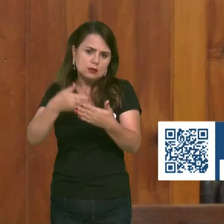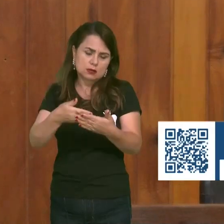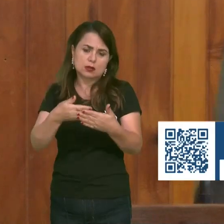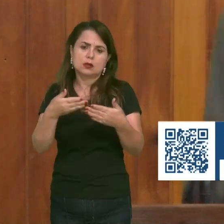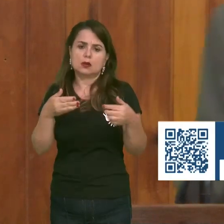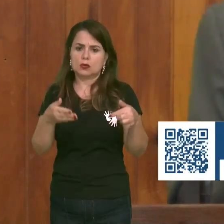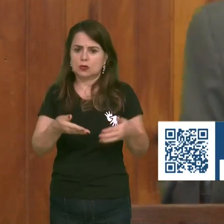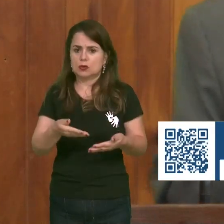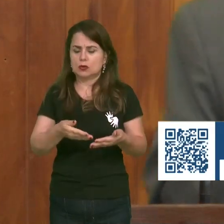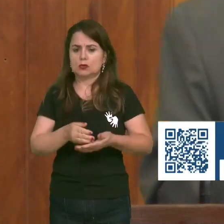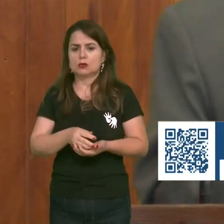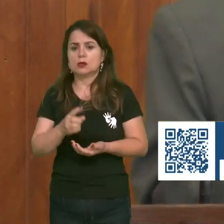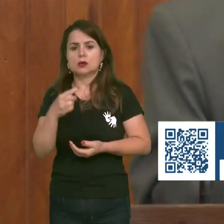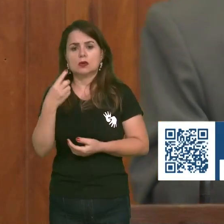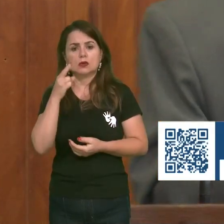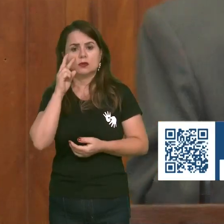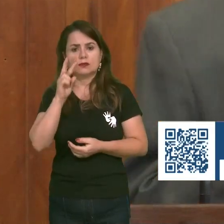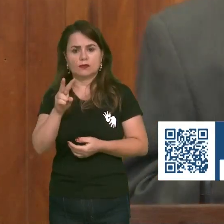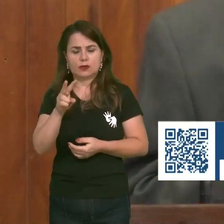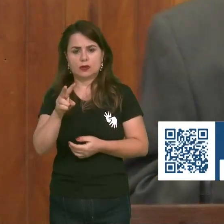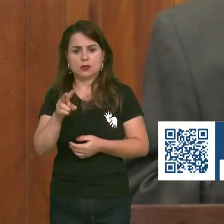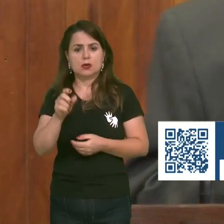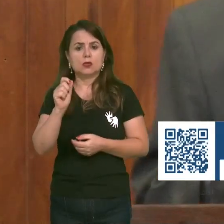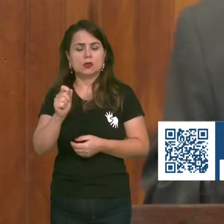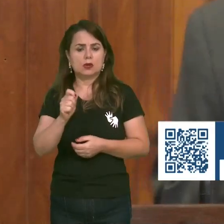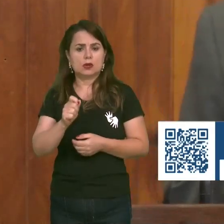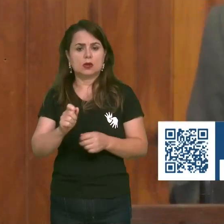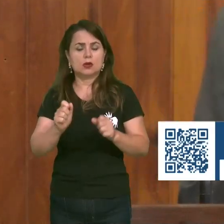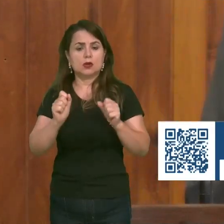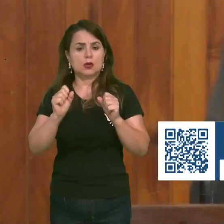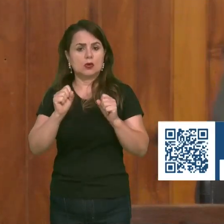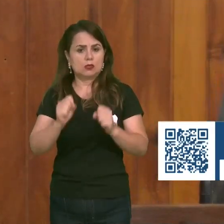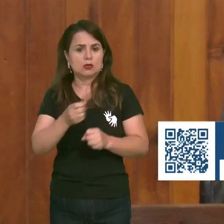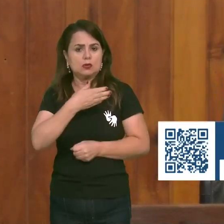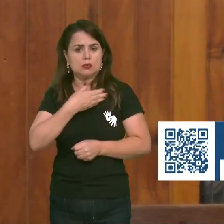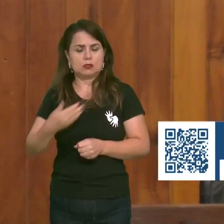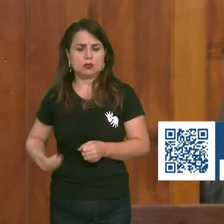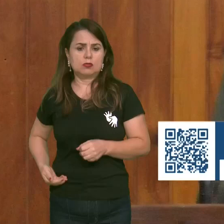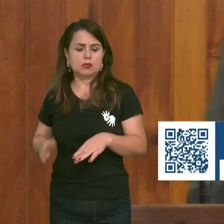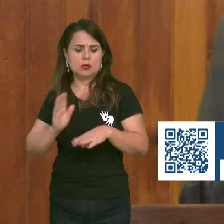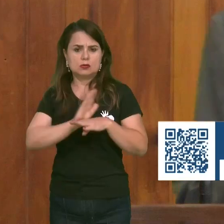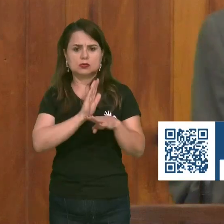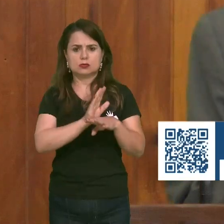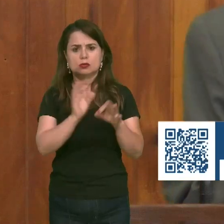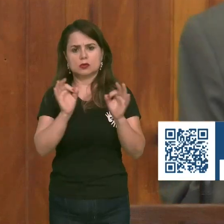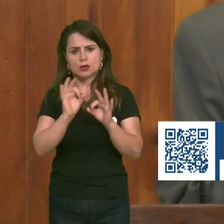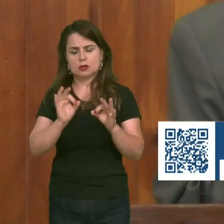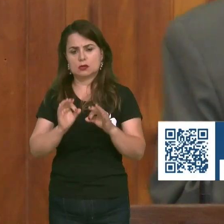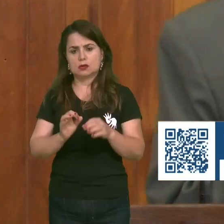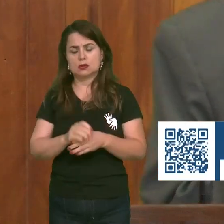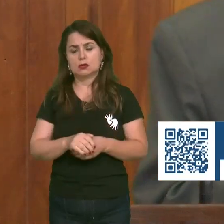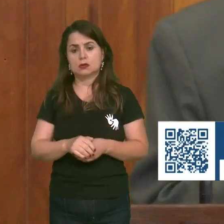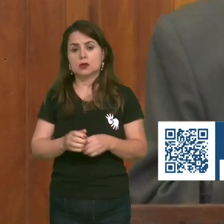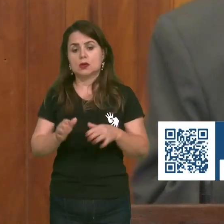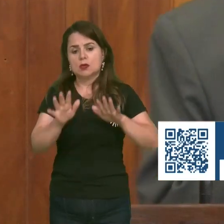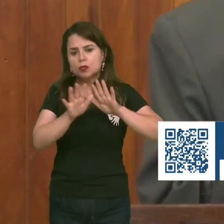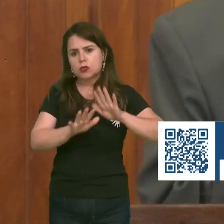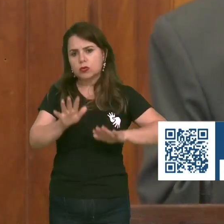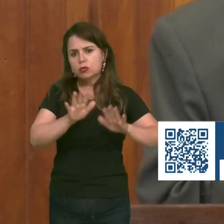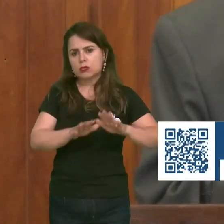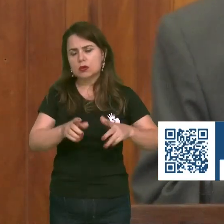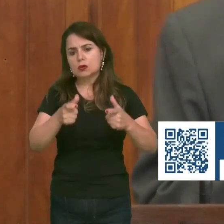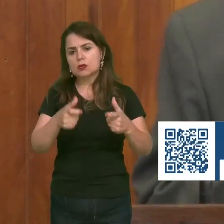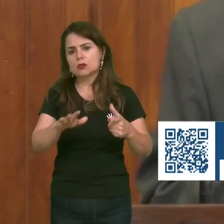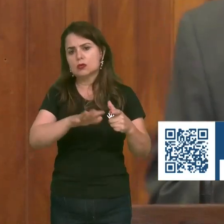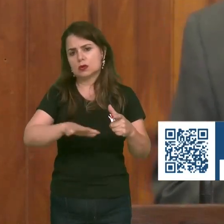nós assistimos é que o poder público não fez nada para recuperar esse espaço esse espaço foi se degradando foi